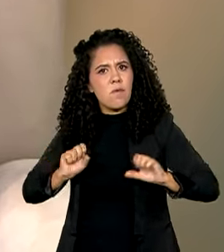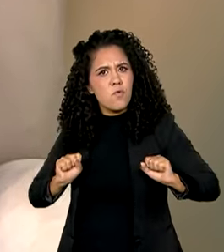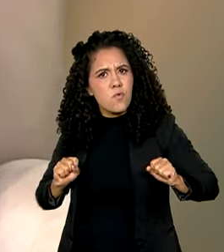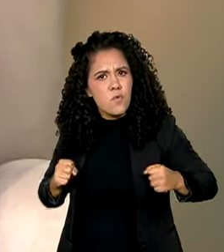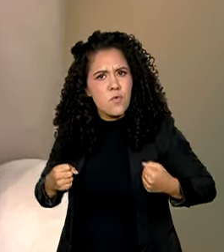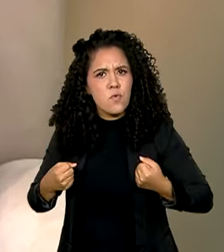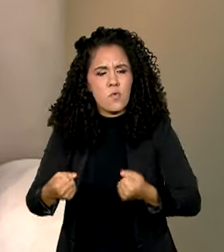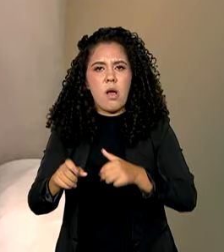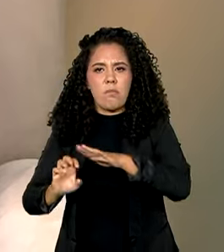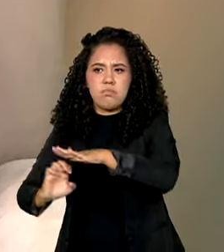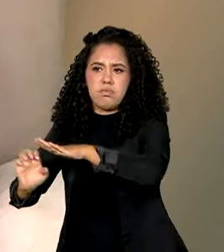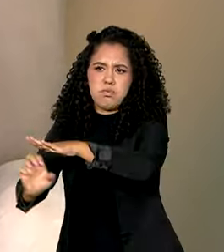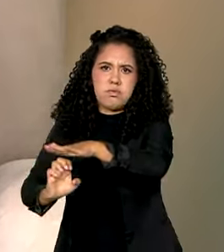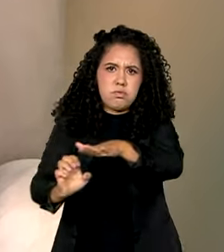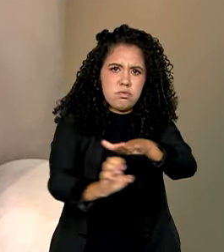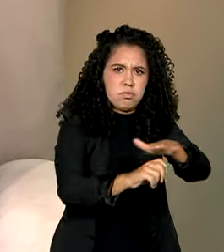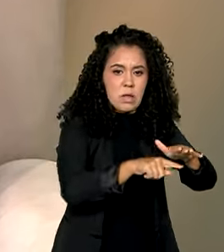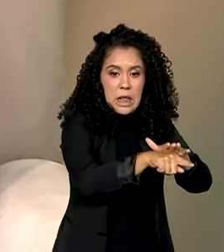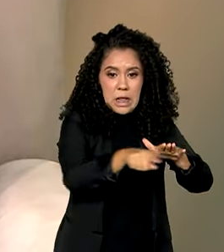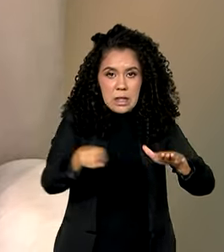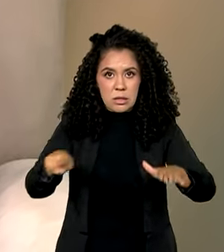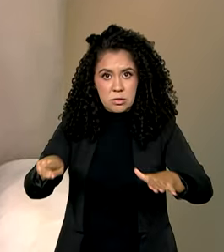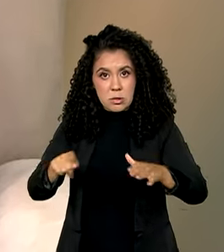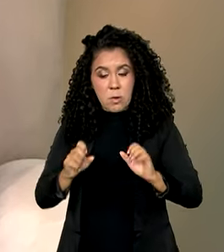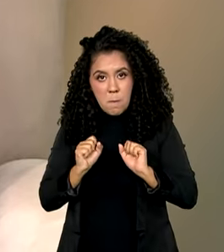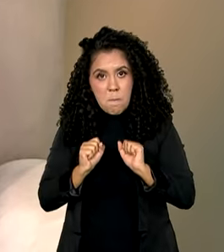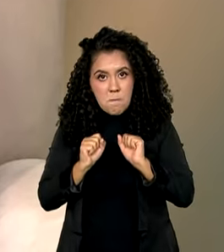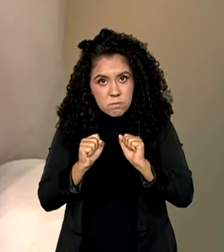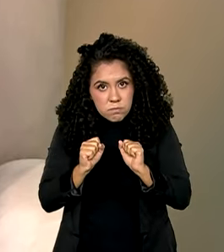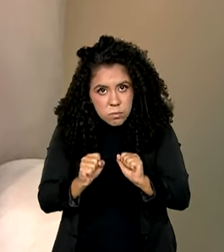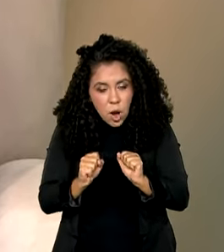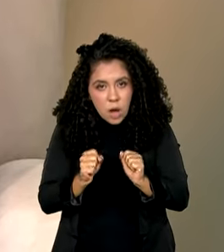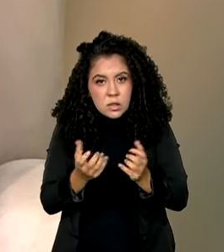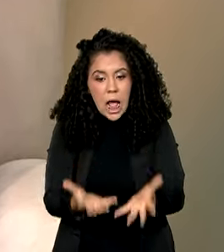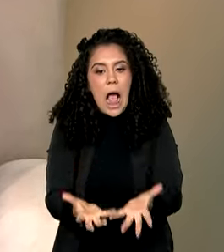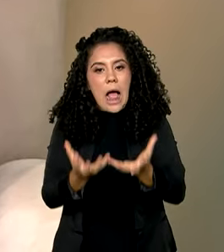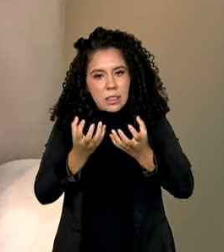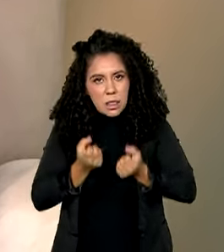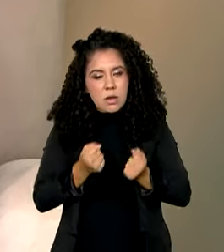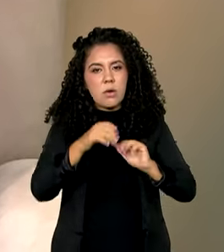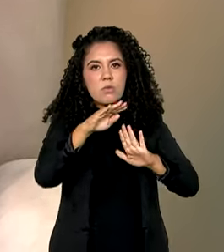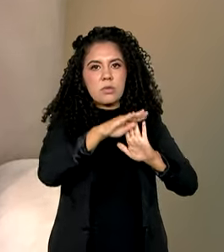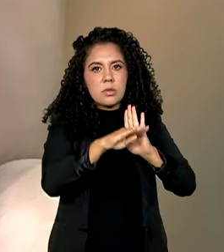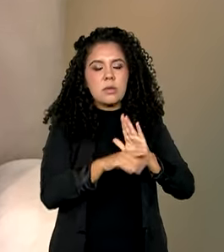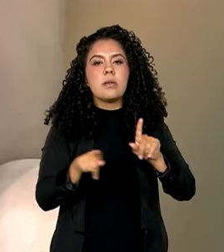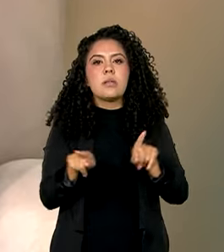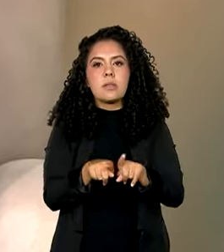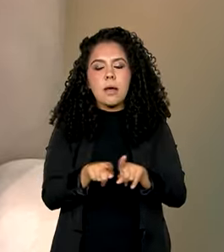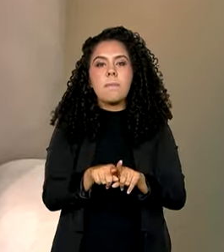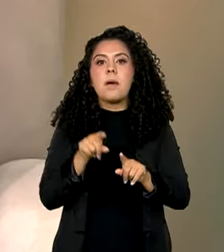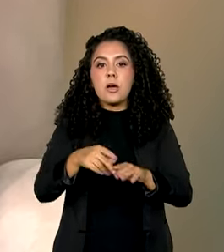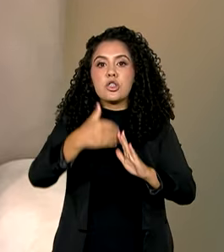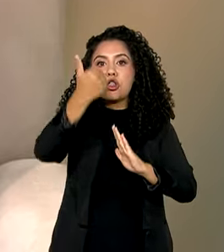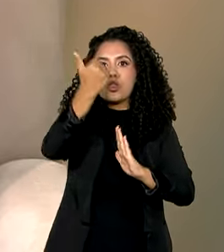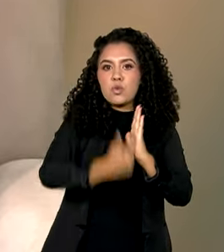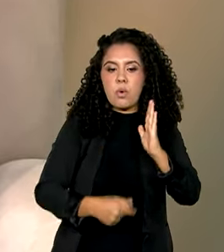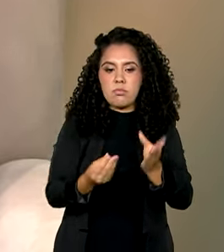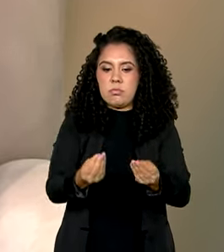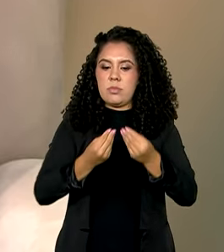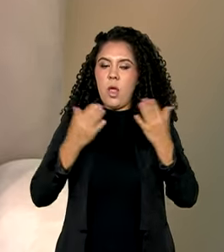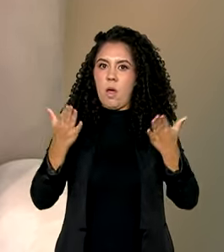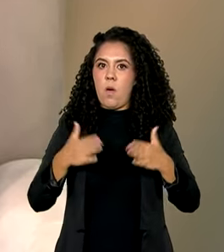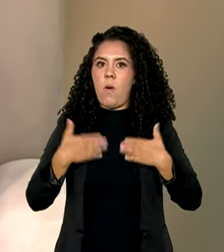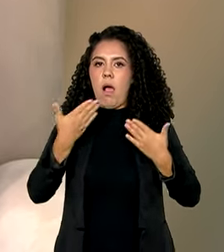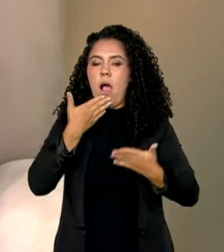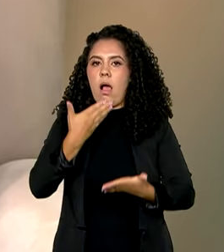credores, quase todos os credores que podiam aderiram ao desenrola e a etapa do desconto, como eu já falei, foi muito mais surpreendente do que a gente